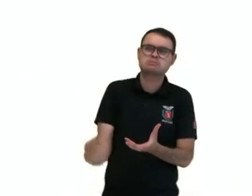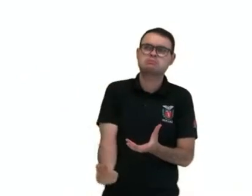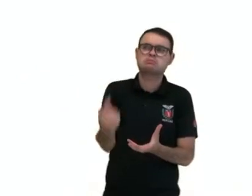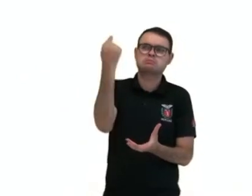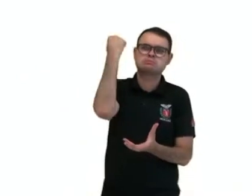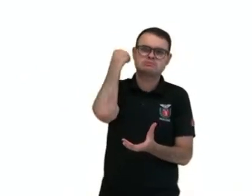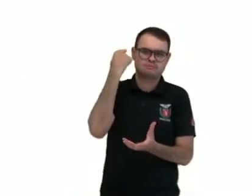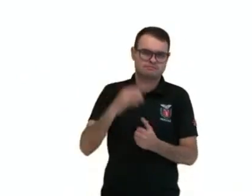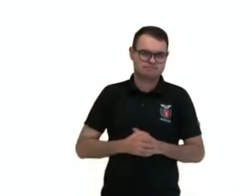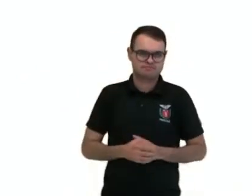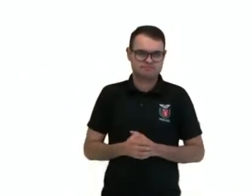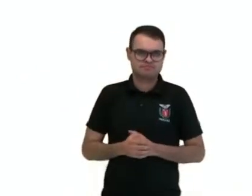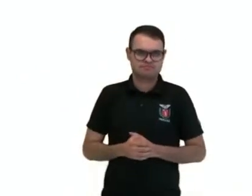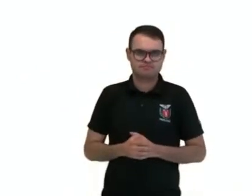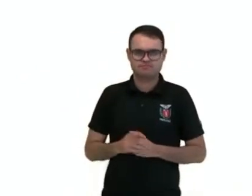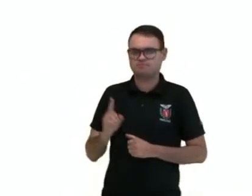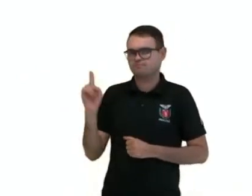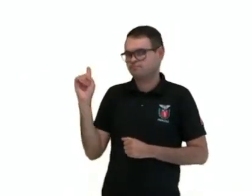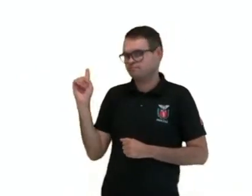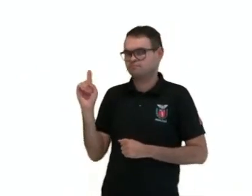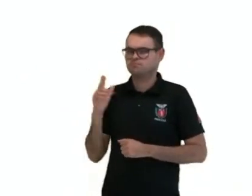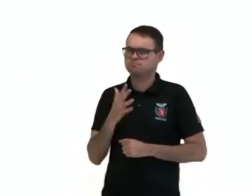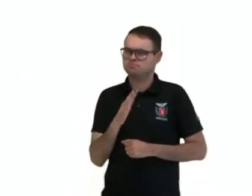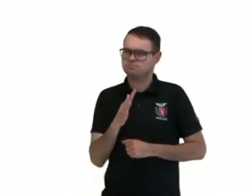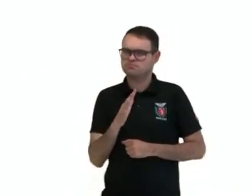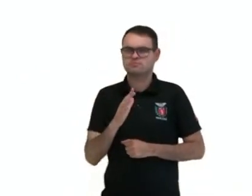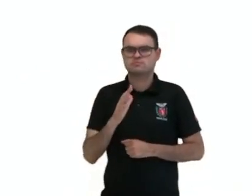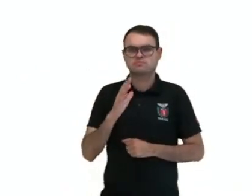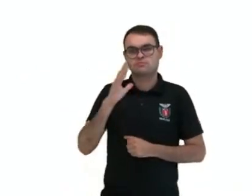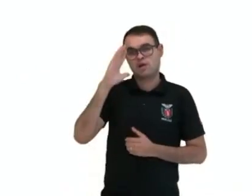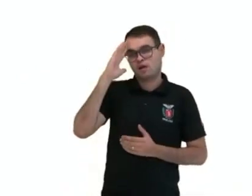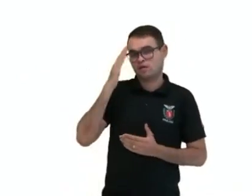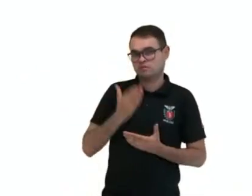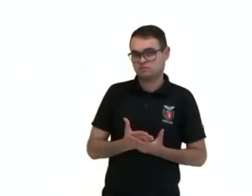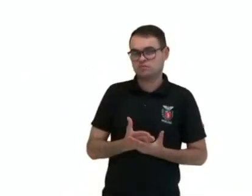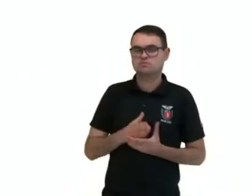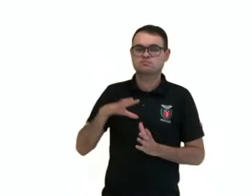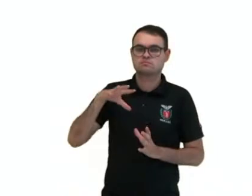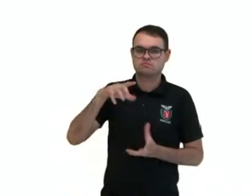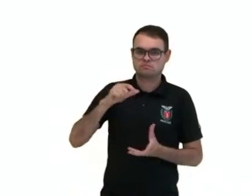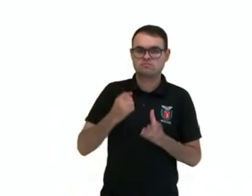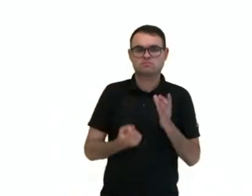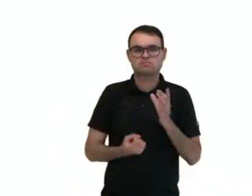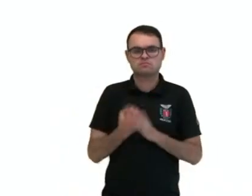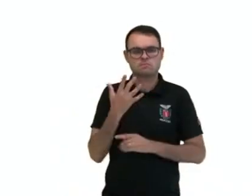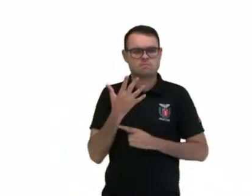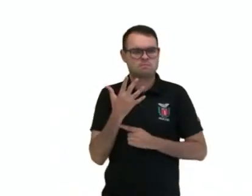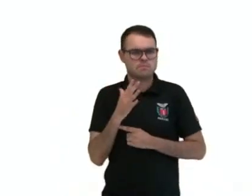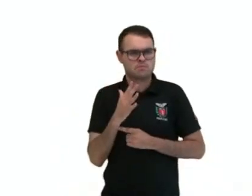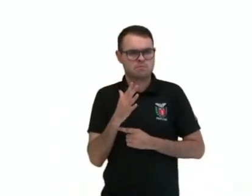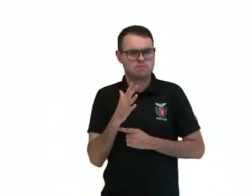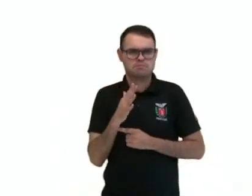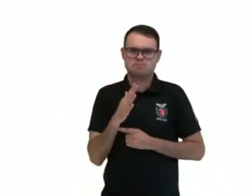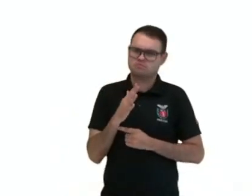sua formação. Então, estima-se que a Terra, o nosso planeta, tenha surgido há aproximadamente